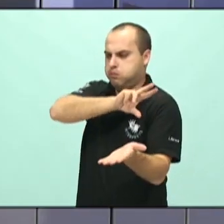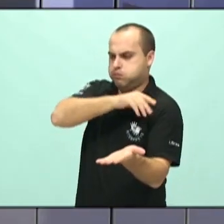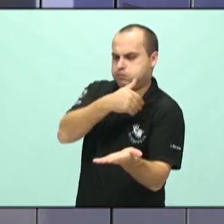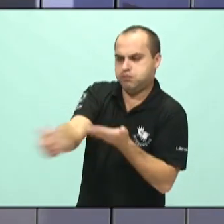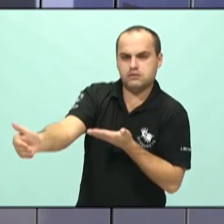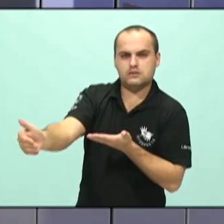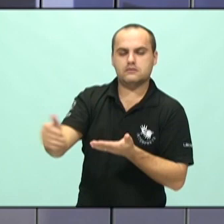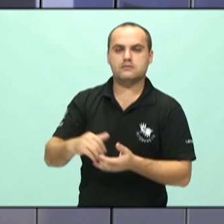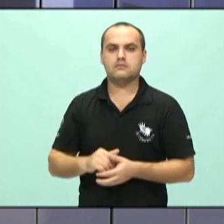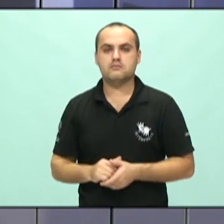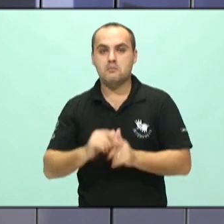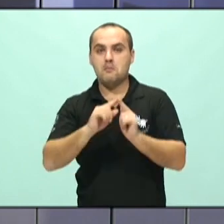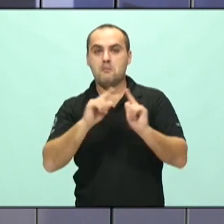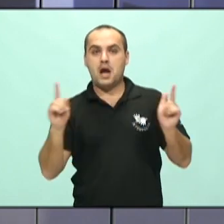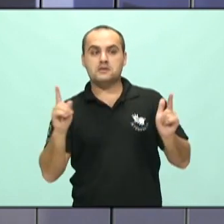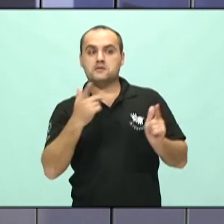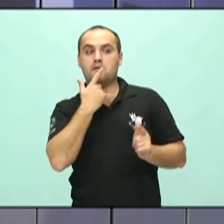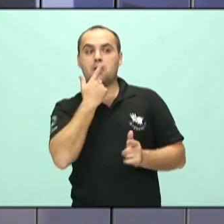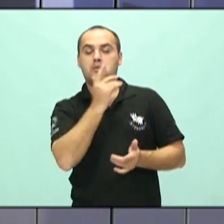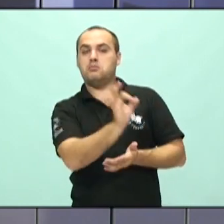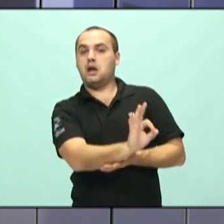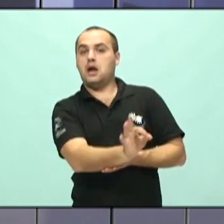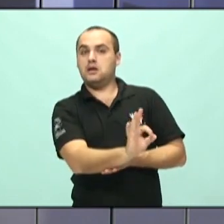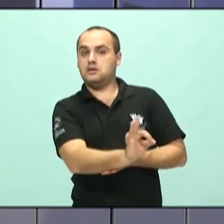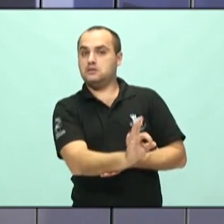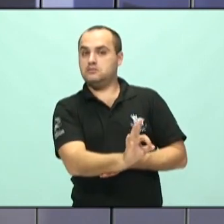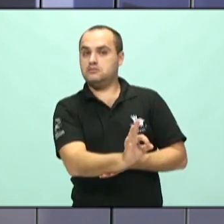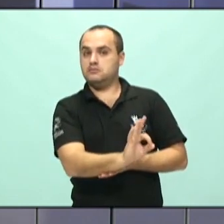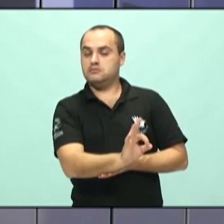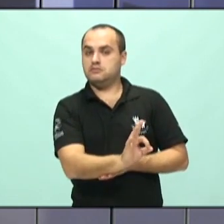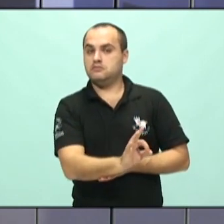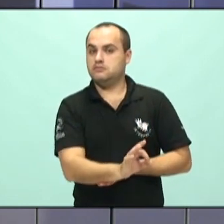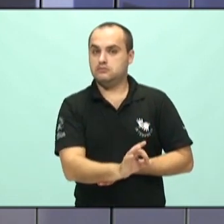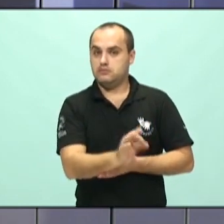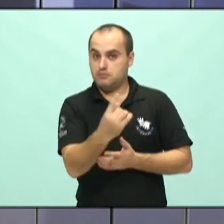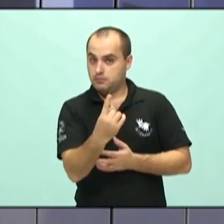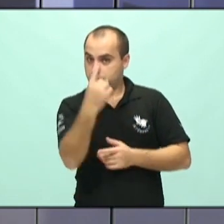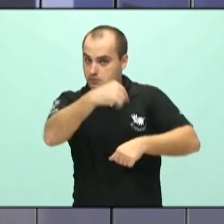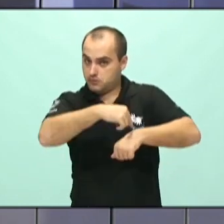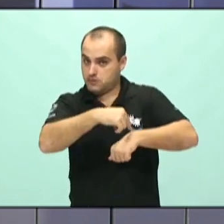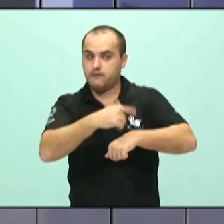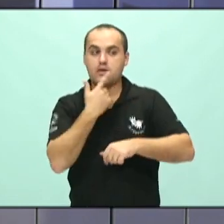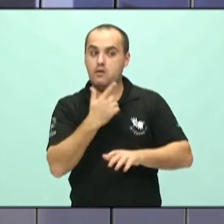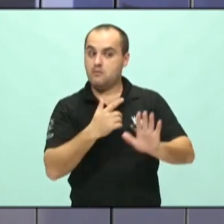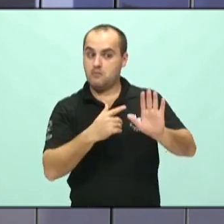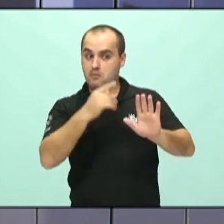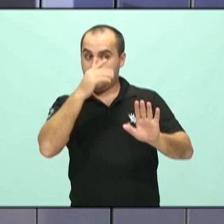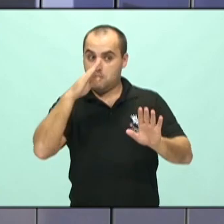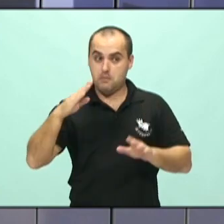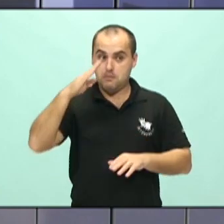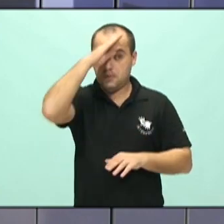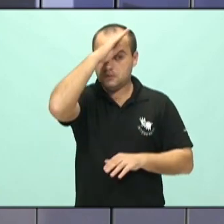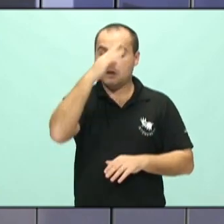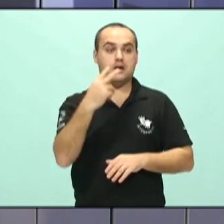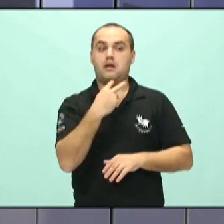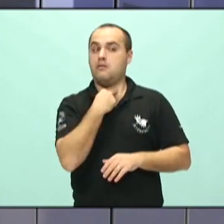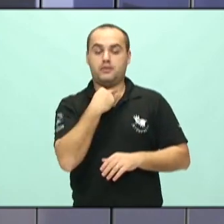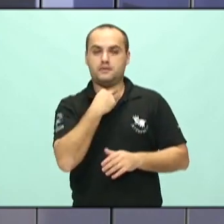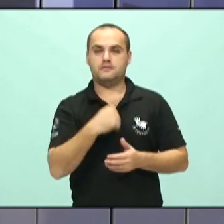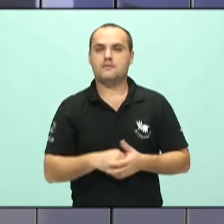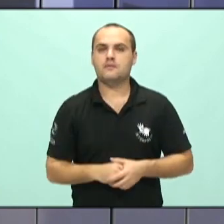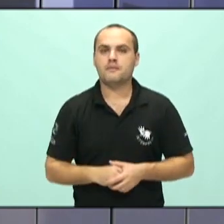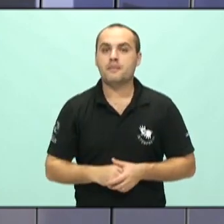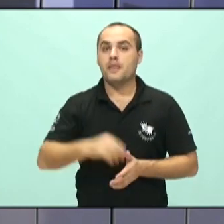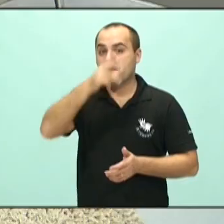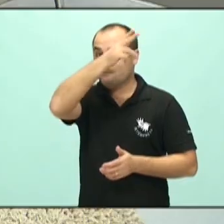nenhum outro no primeiro turno. Só declarou que não podia apoiar o Bolsonaro. O prefeito Buligon de Chapecó